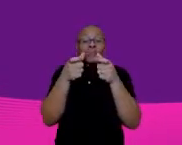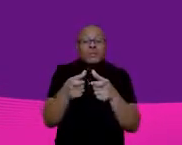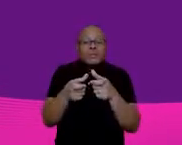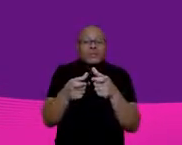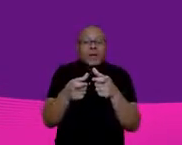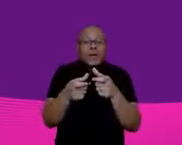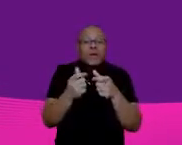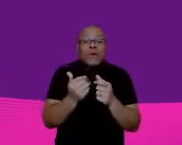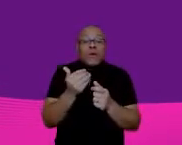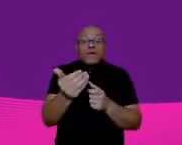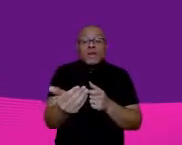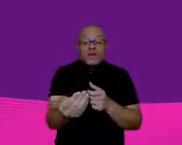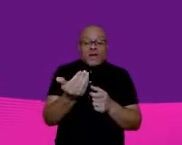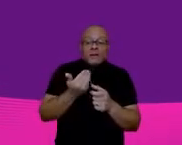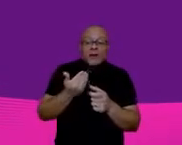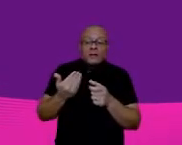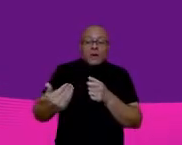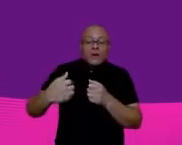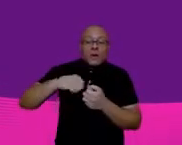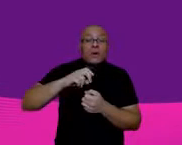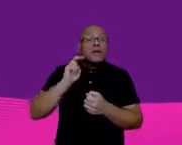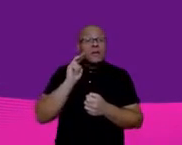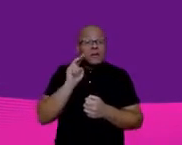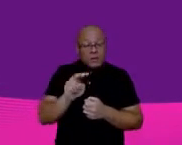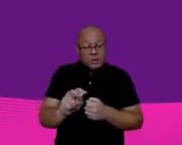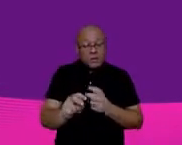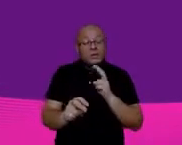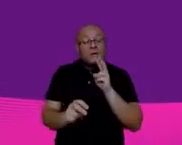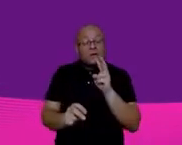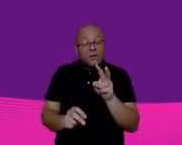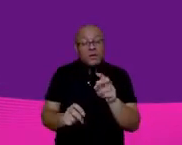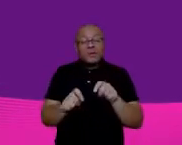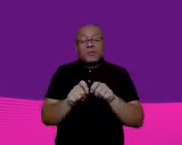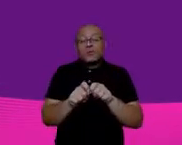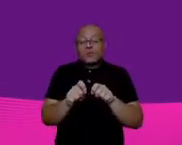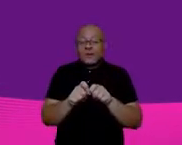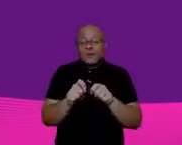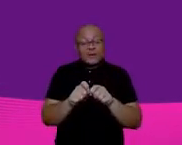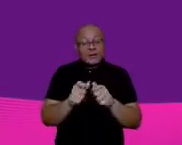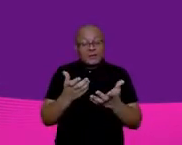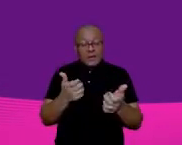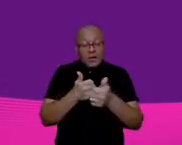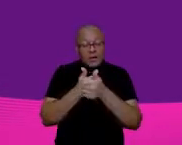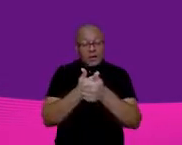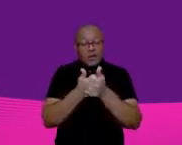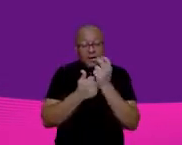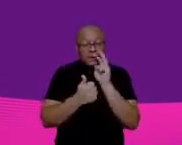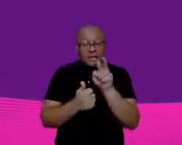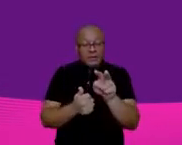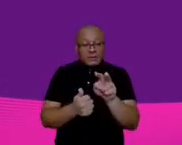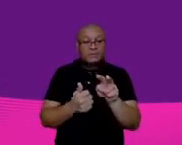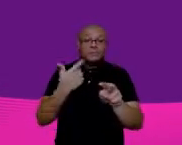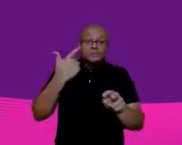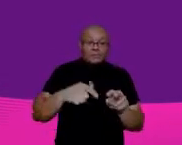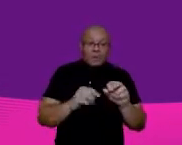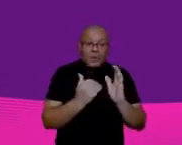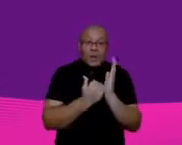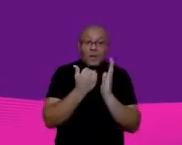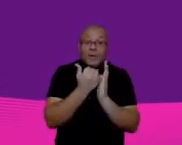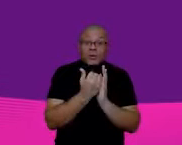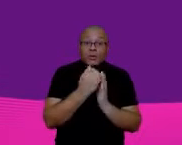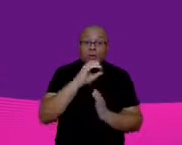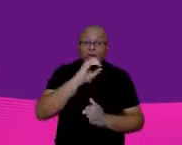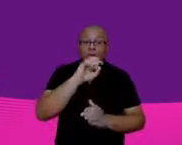e vocês podem verificar exatamente o que nós estamos fazendo aqui. Aqui nós pegamos mais meio milímetro nessa projeção.